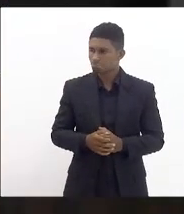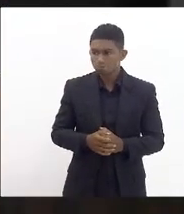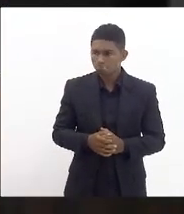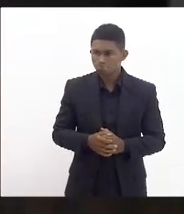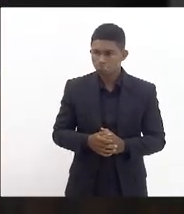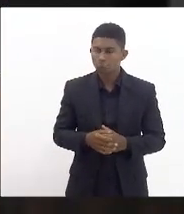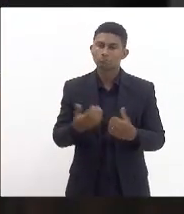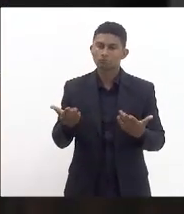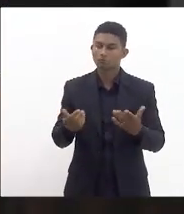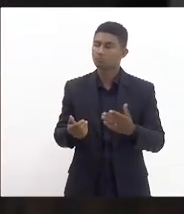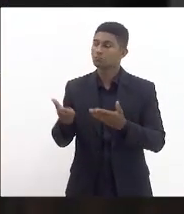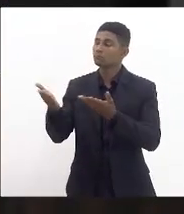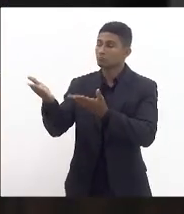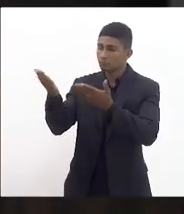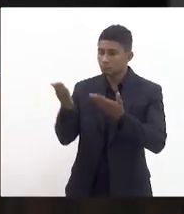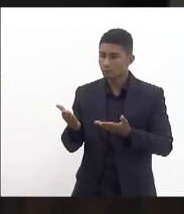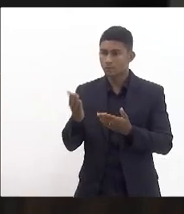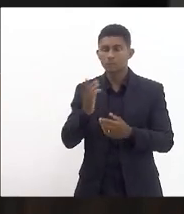convida o deputado